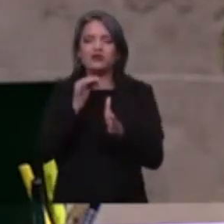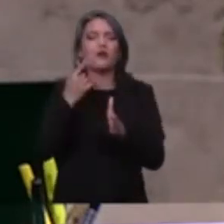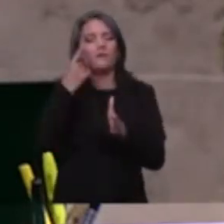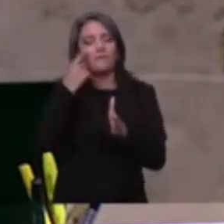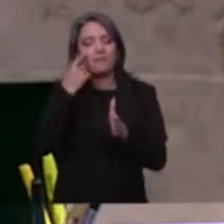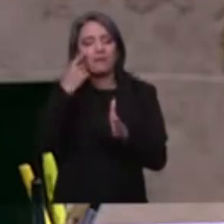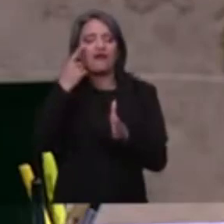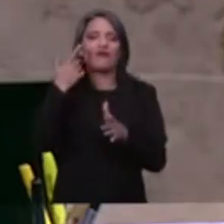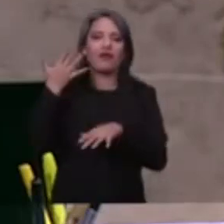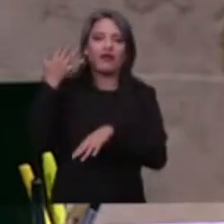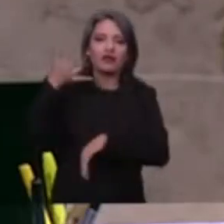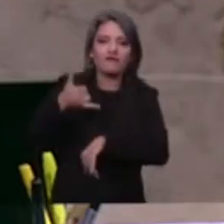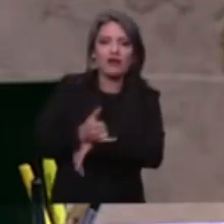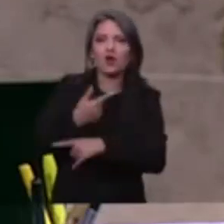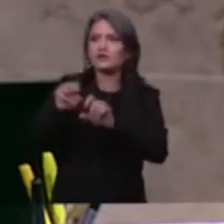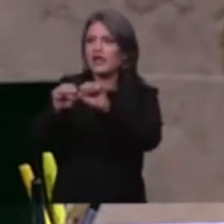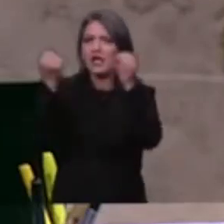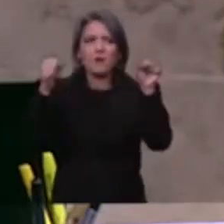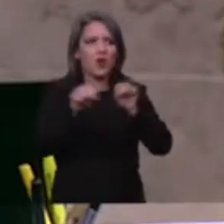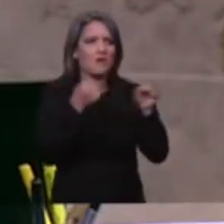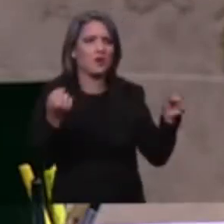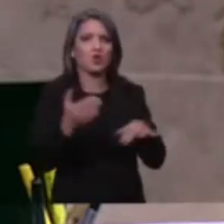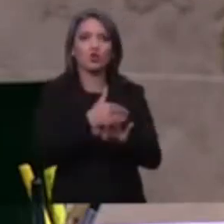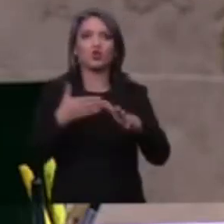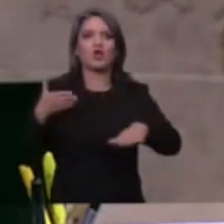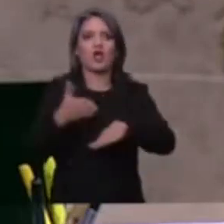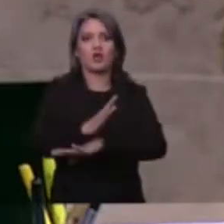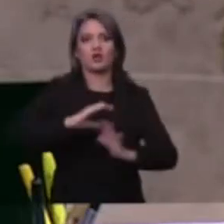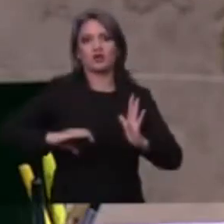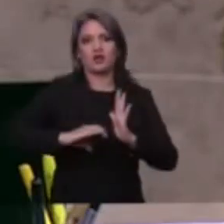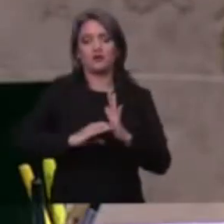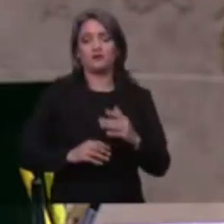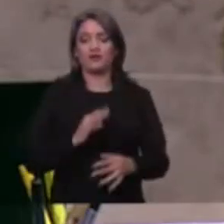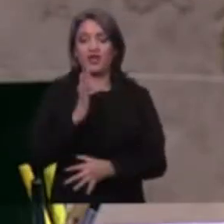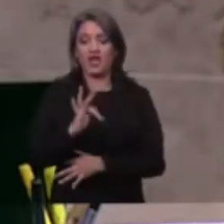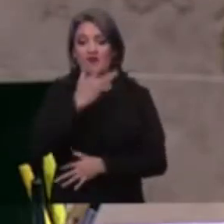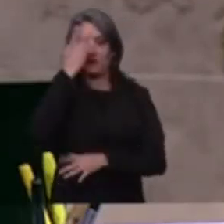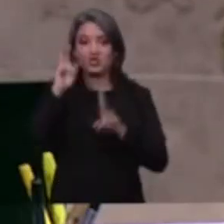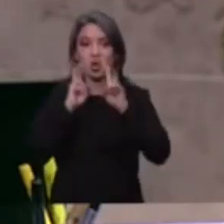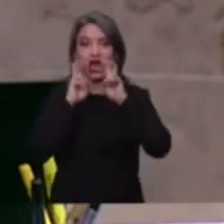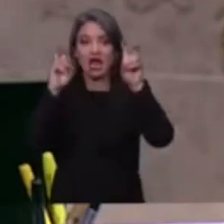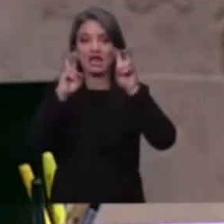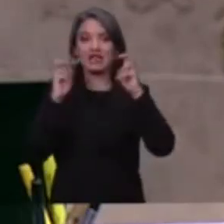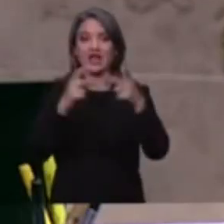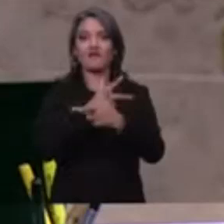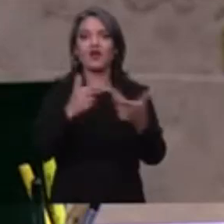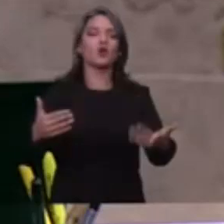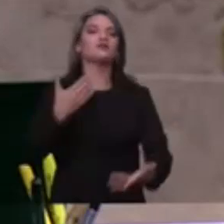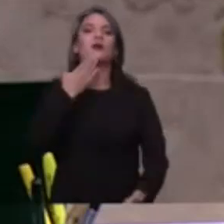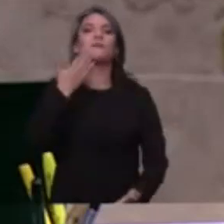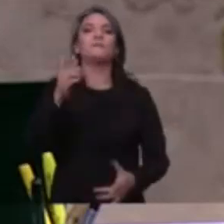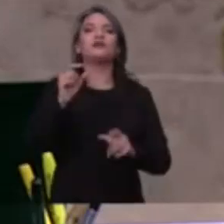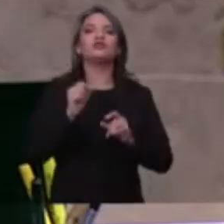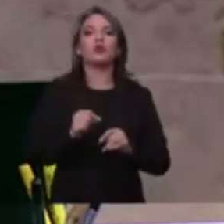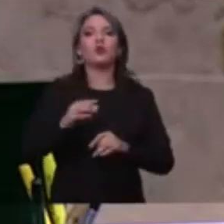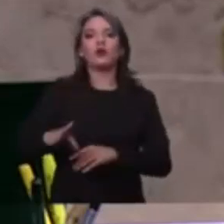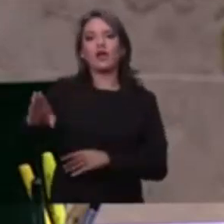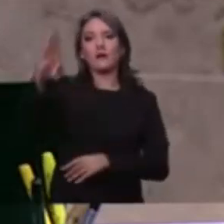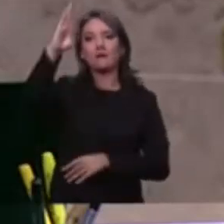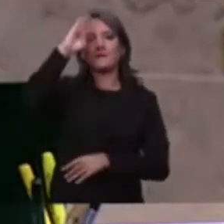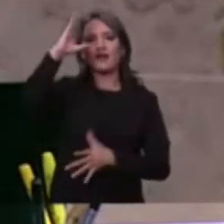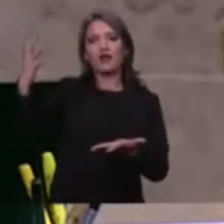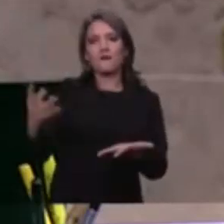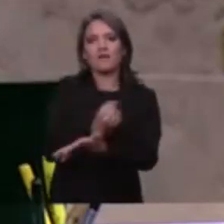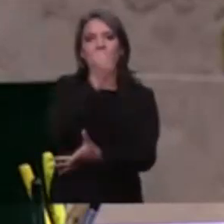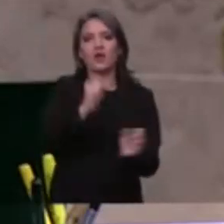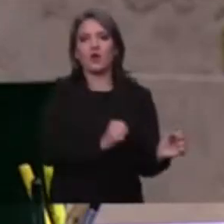no plenário do Senado Federal. F. Os invasores gritavam palavras de ordem, pedindo intervenção militar e brandando